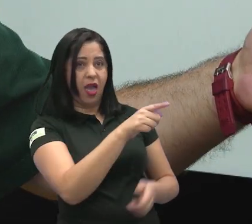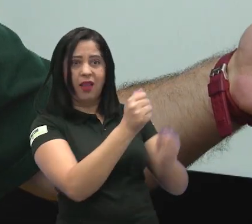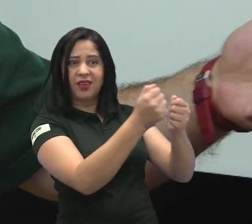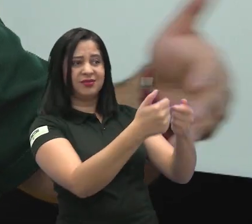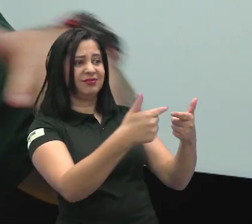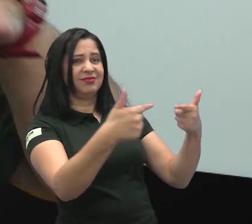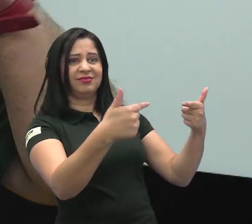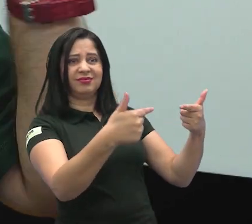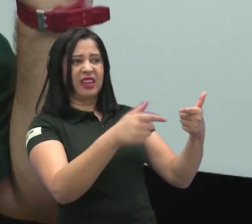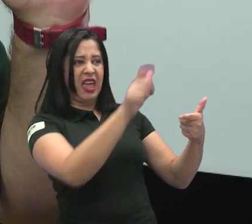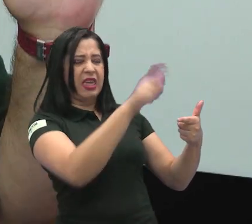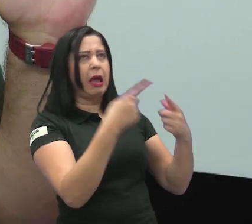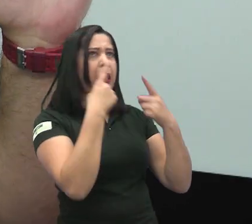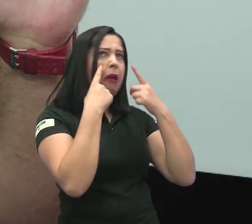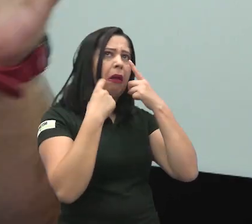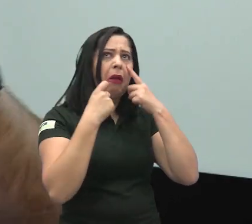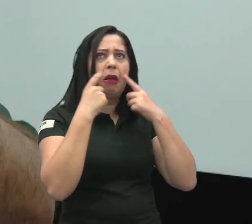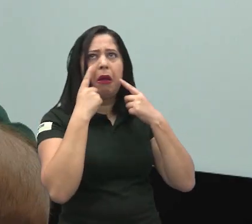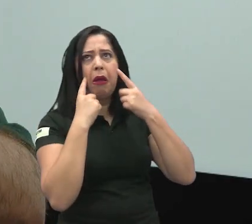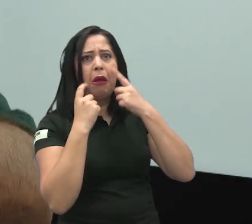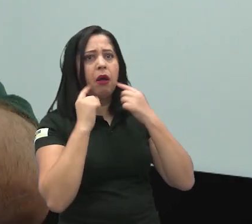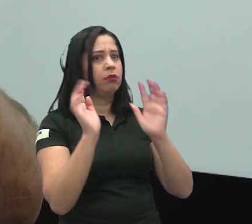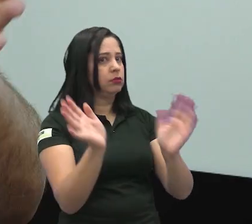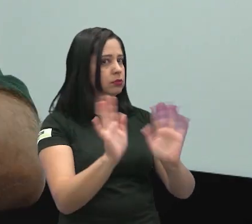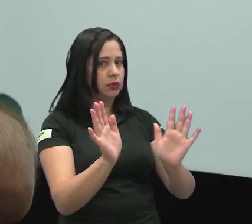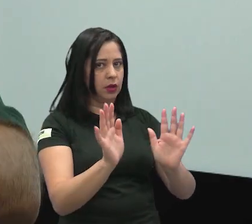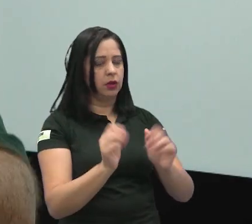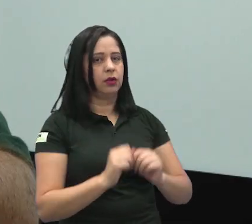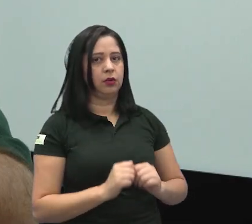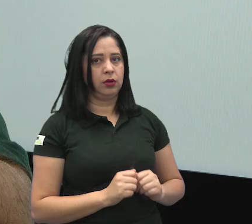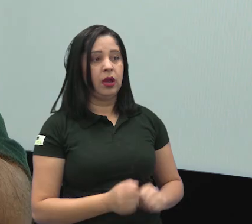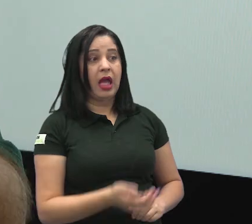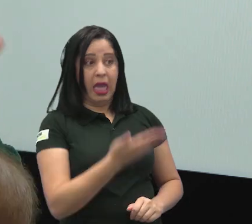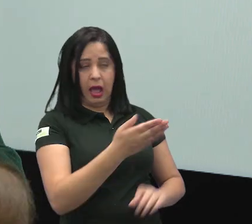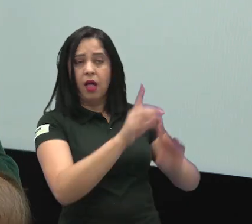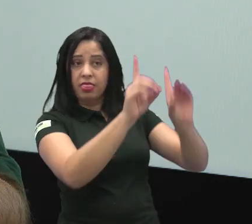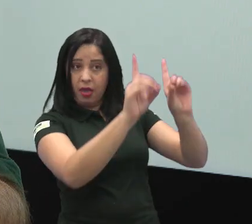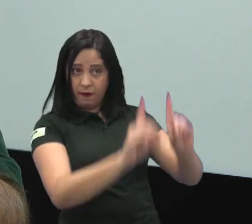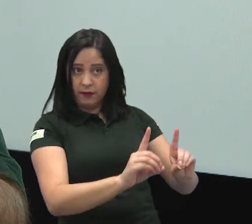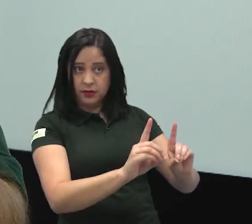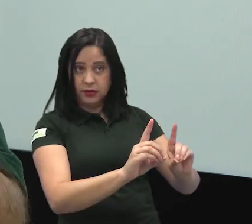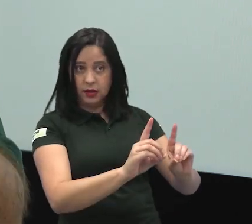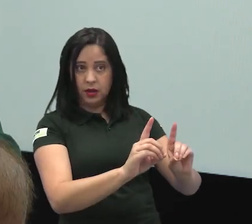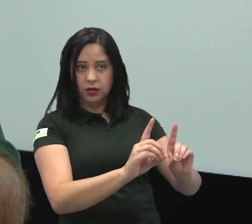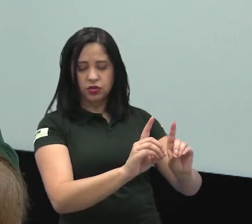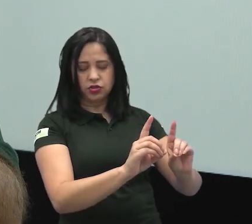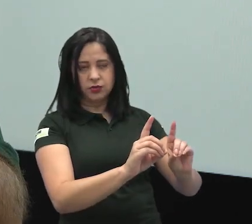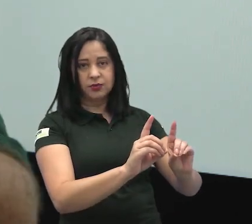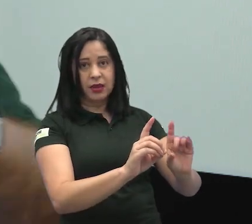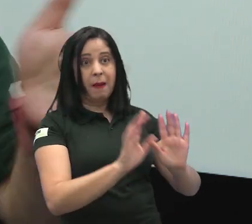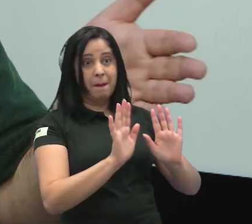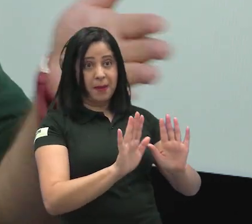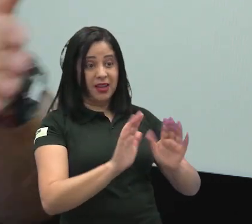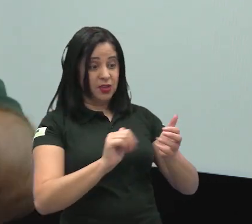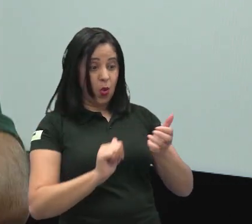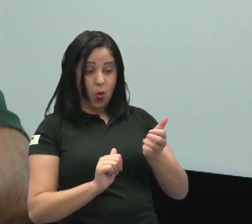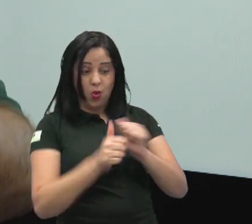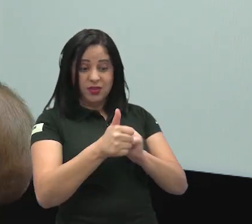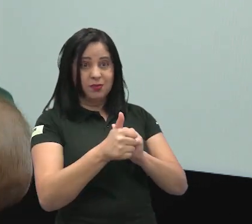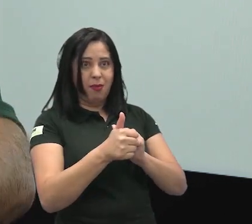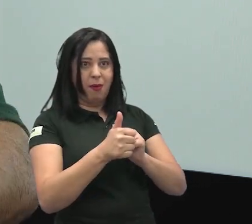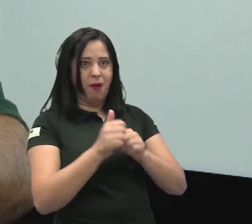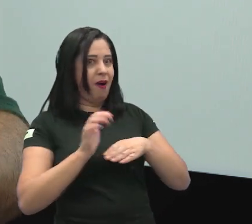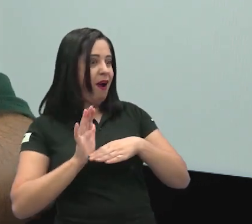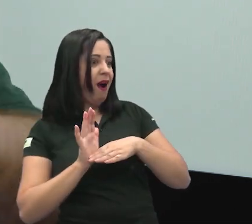encantador. E ela não se lamenta pelo que aconteceu, entende a situação que aconteceu na vida dela E o esporte